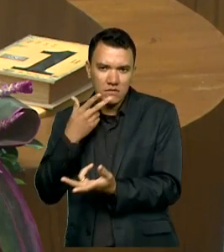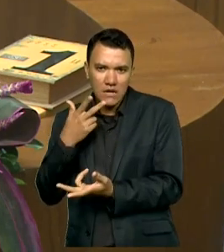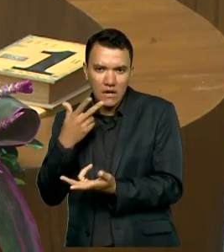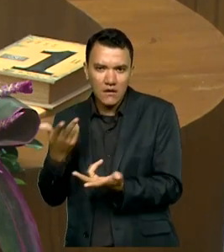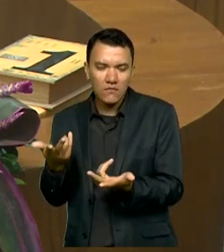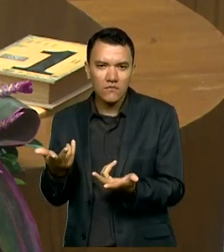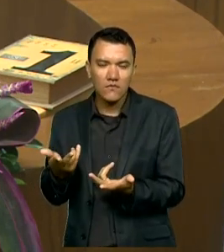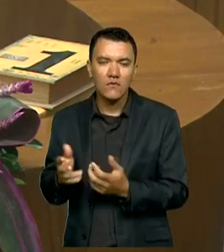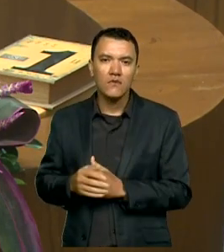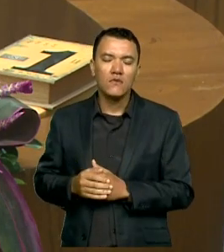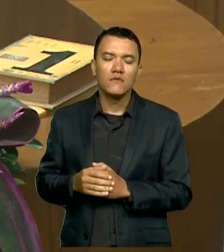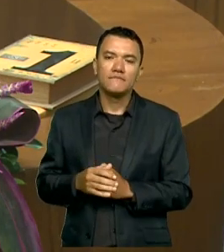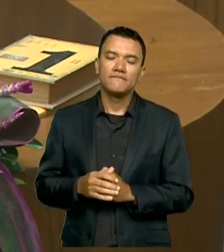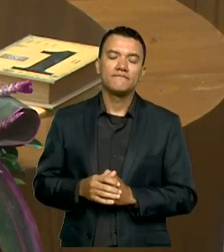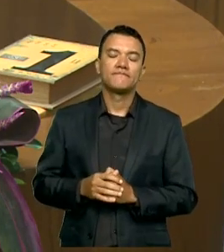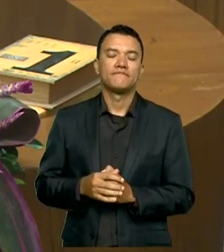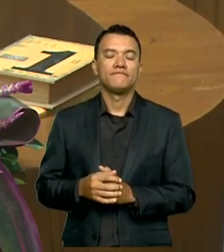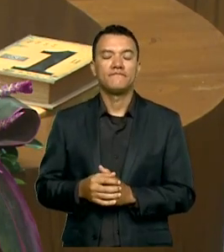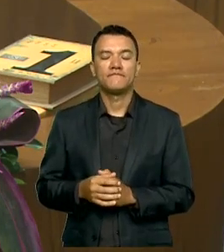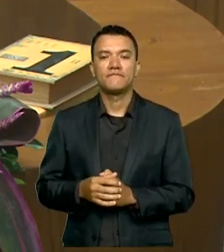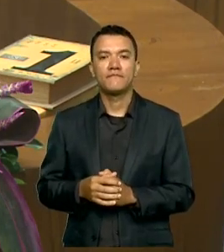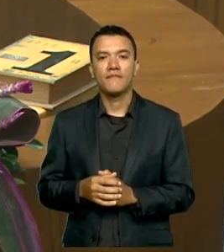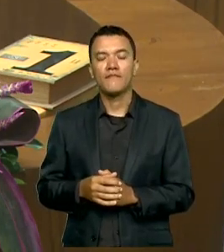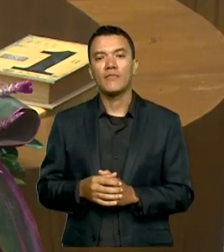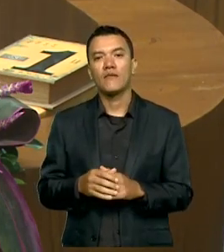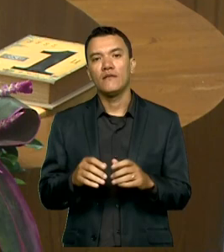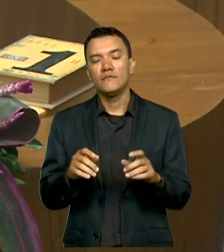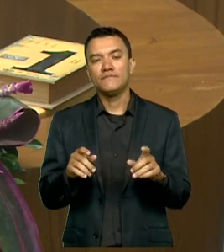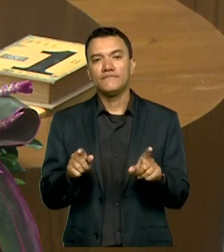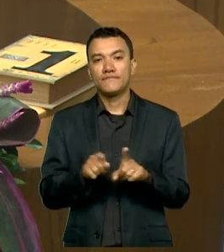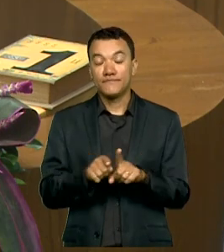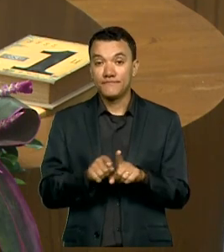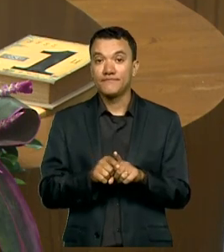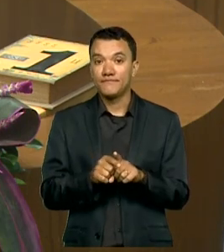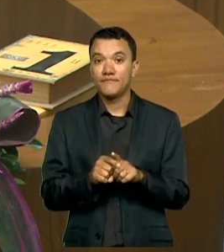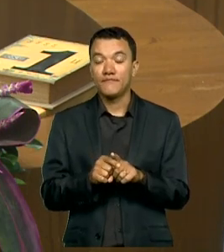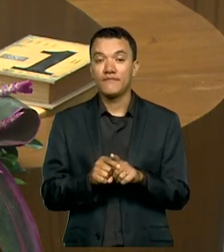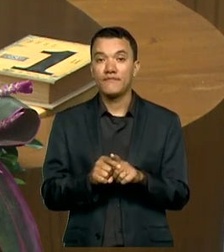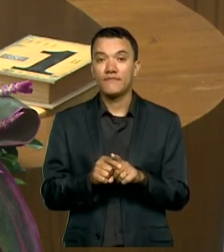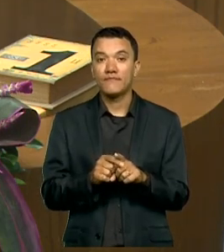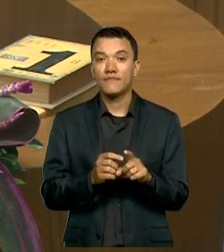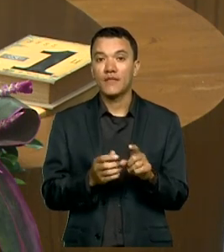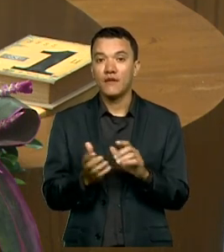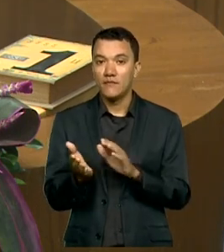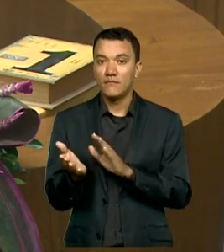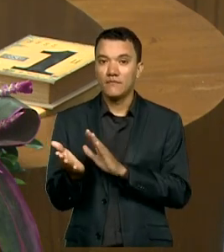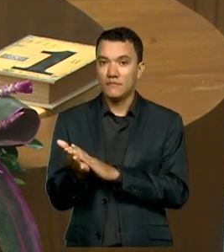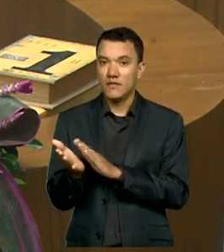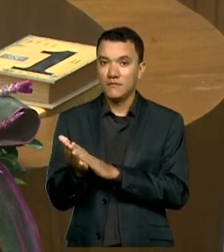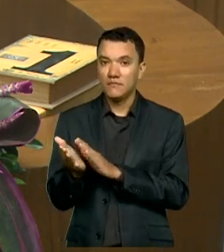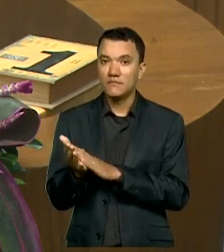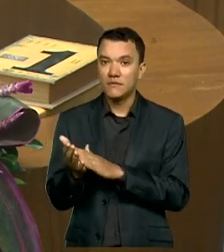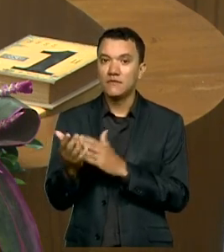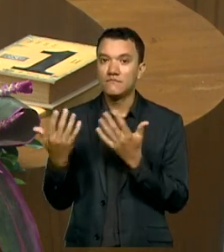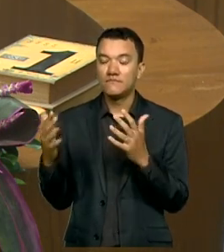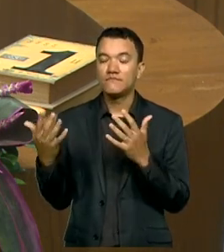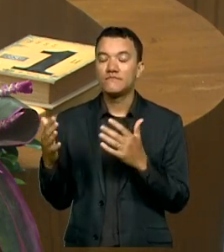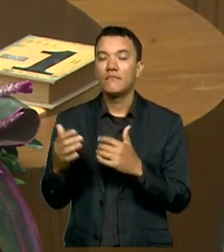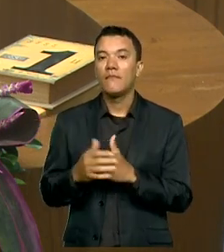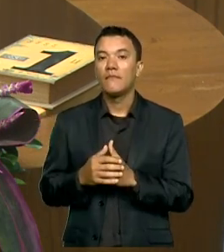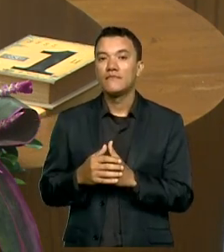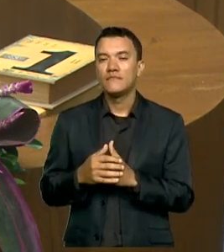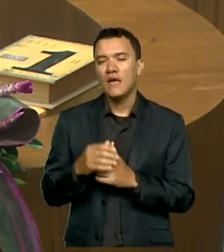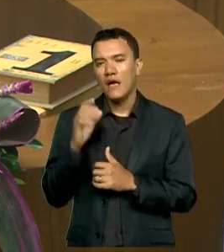esses cigarros eletrônicos. Queria aqui também parabenizar, já falei rapidamente nessa tribuna, mas